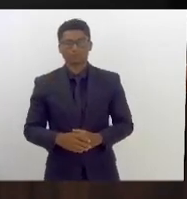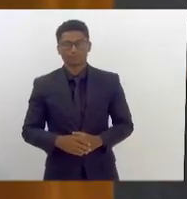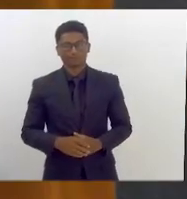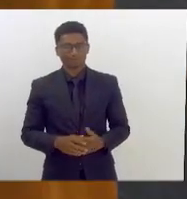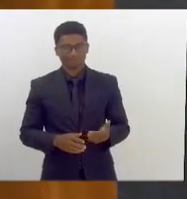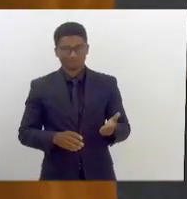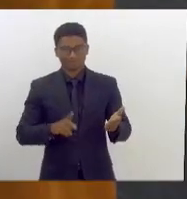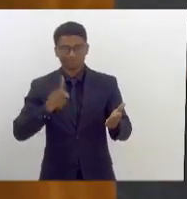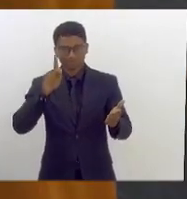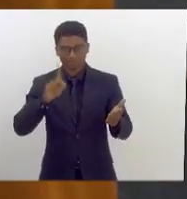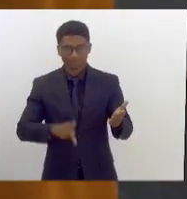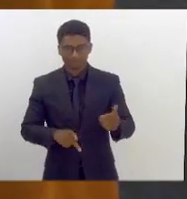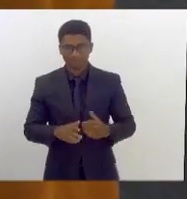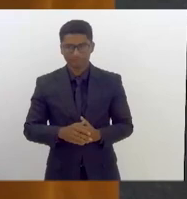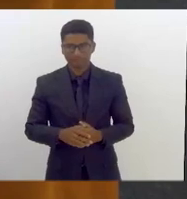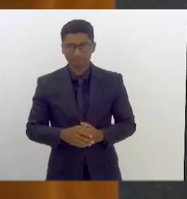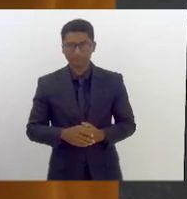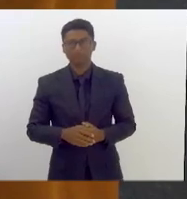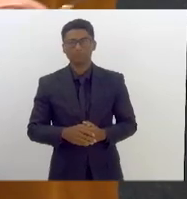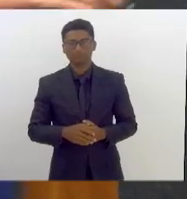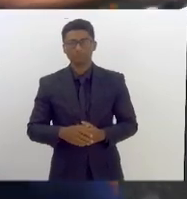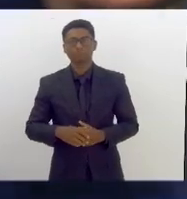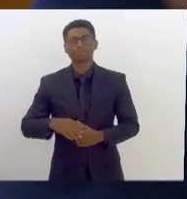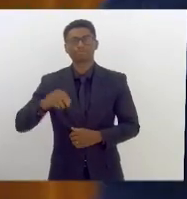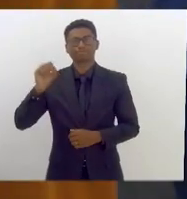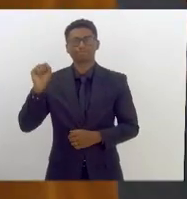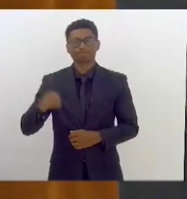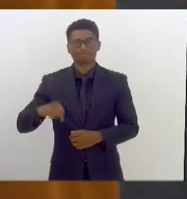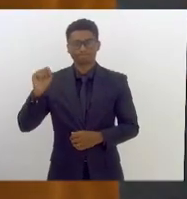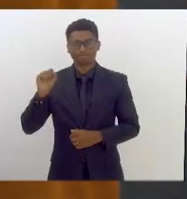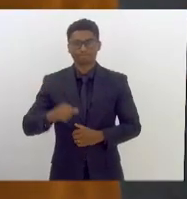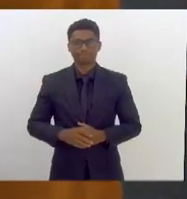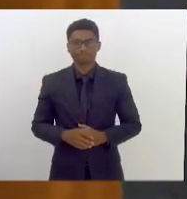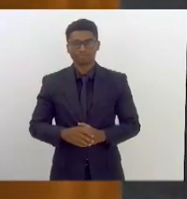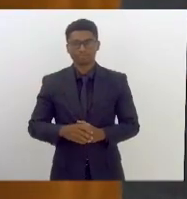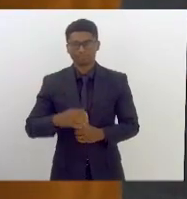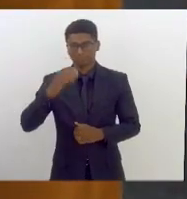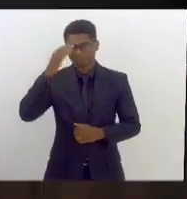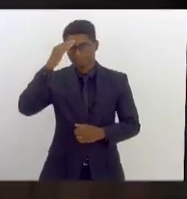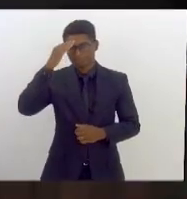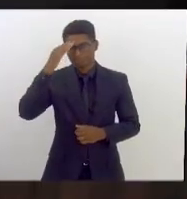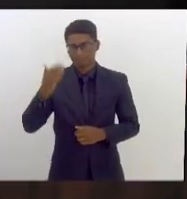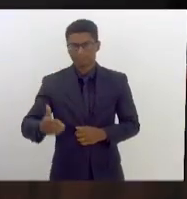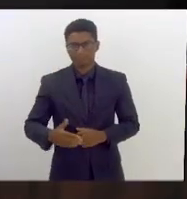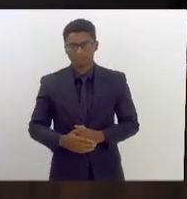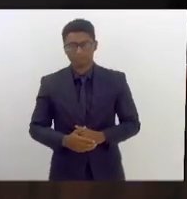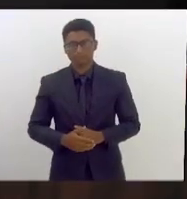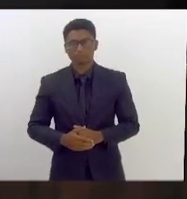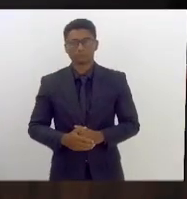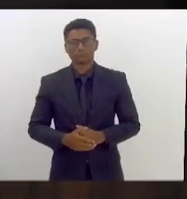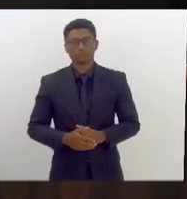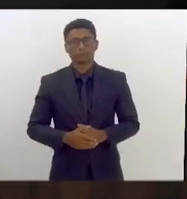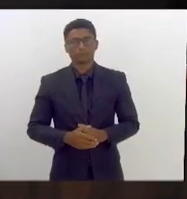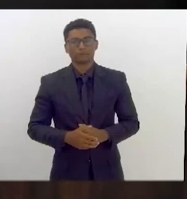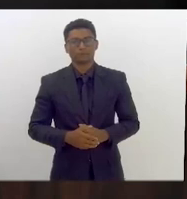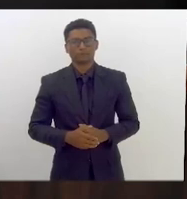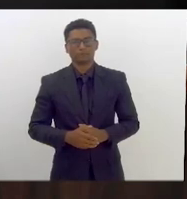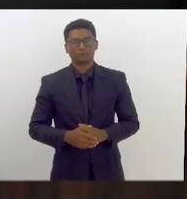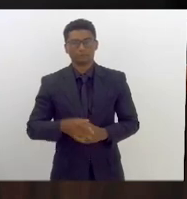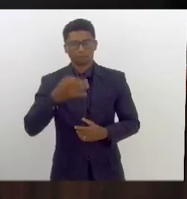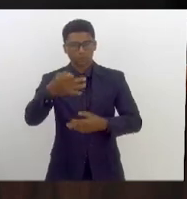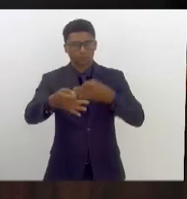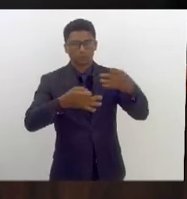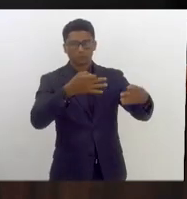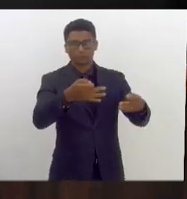Presidente, totalmente favorável. Obrigada, querido deputado, queridíssimo. Com os